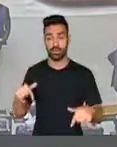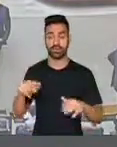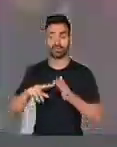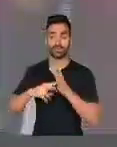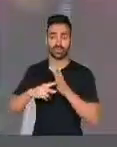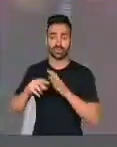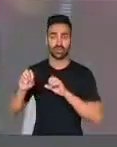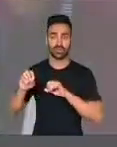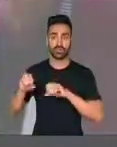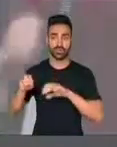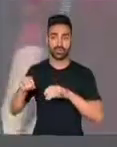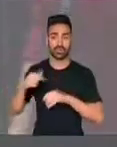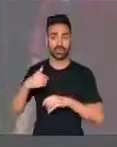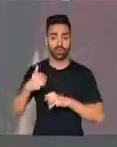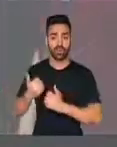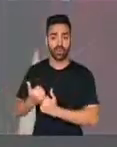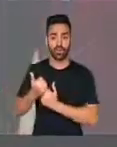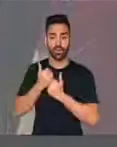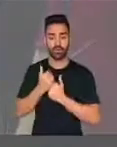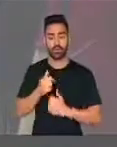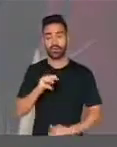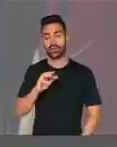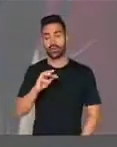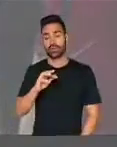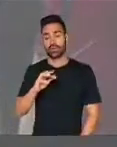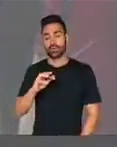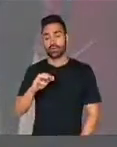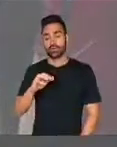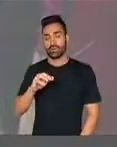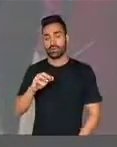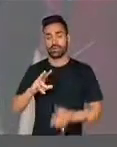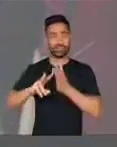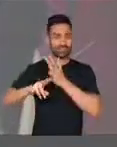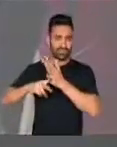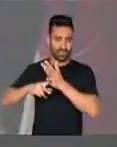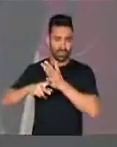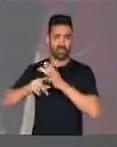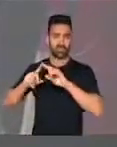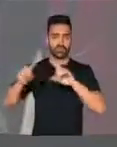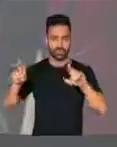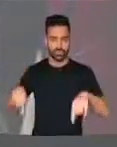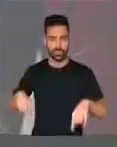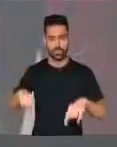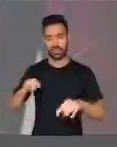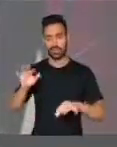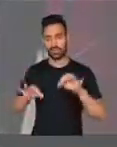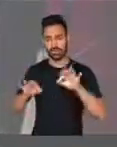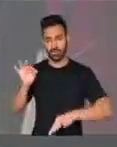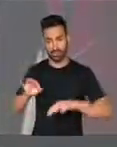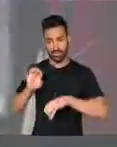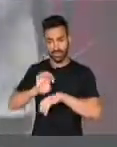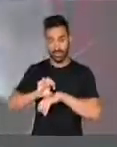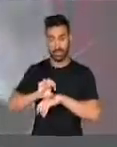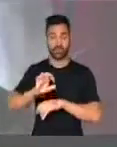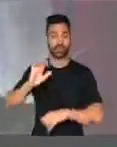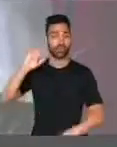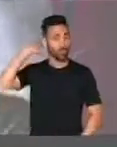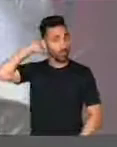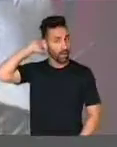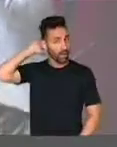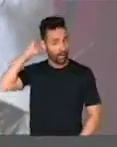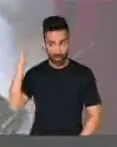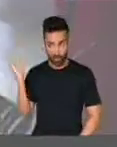Educadores, presidente, tive o apoio do FINGEP, servidores do Poder Judiciário do Estado do Pará, que neste momento estão